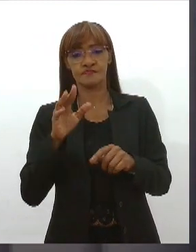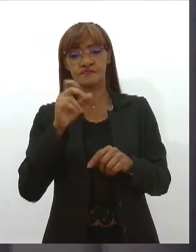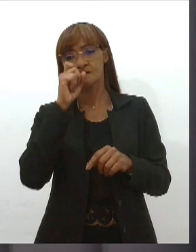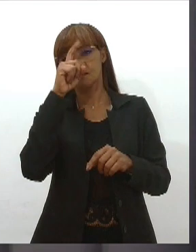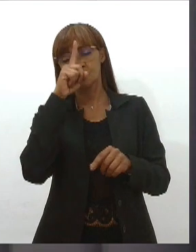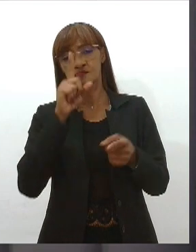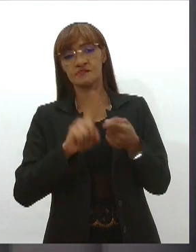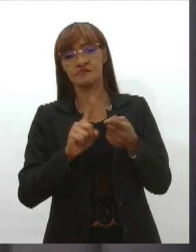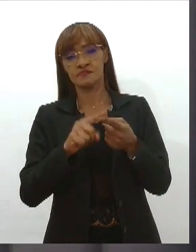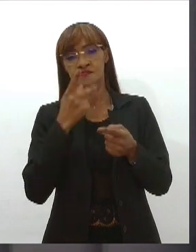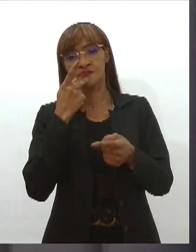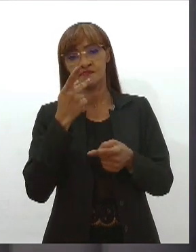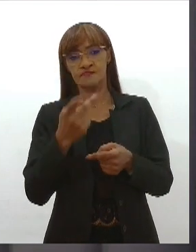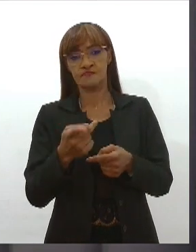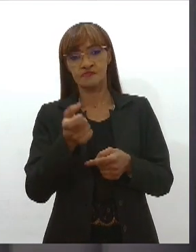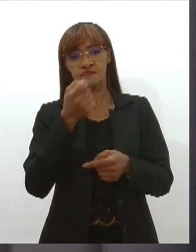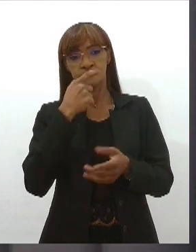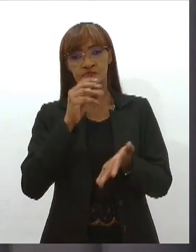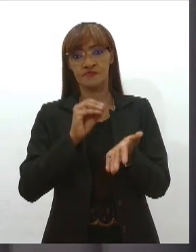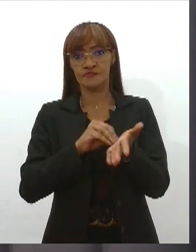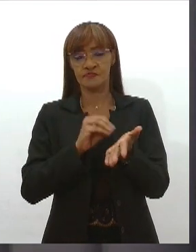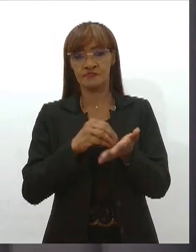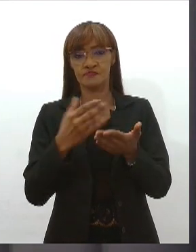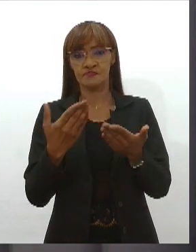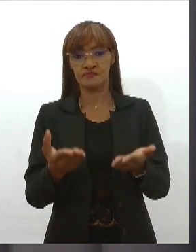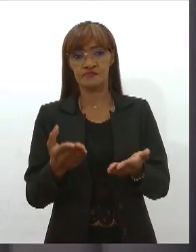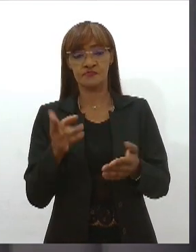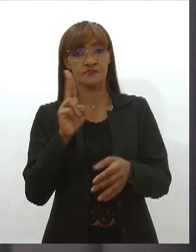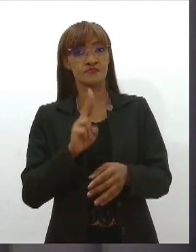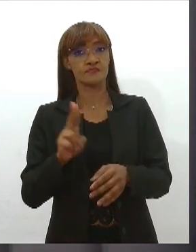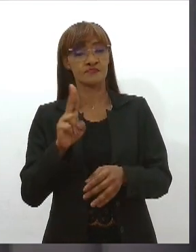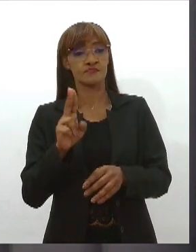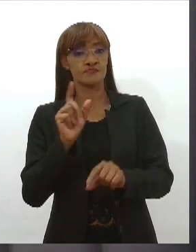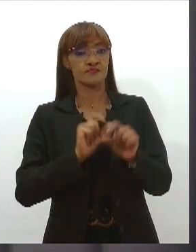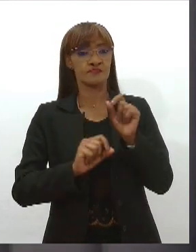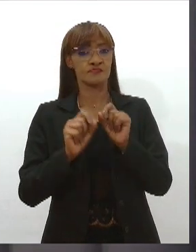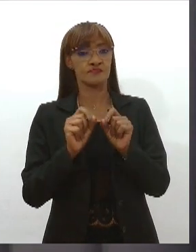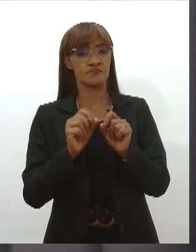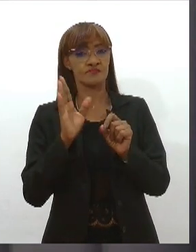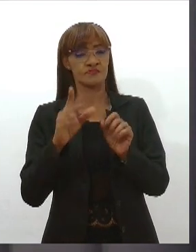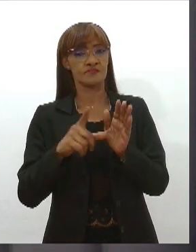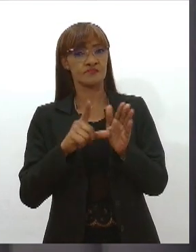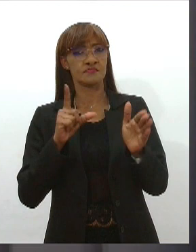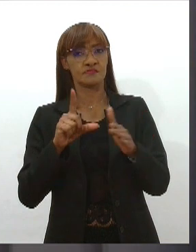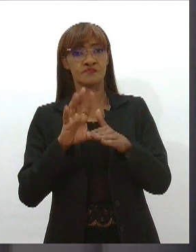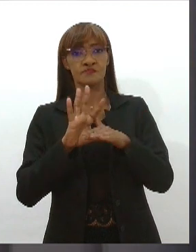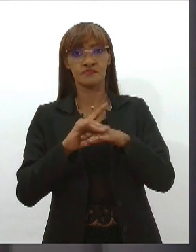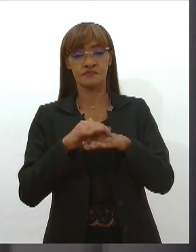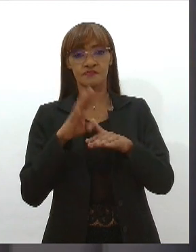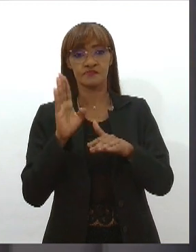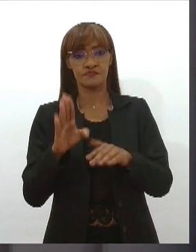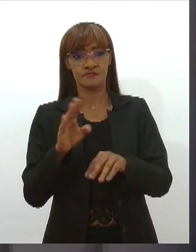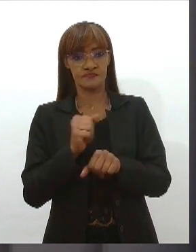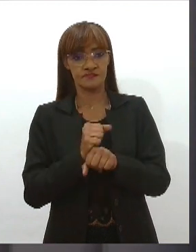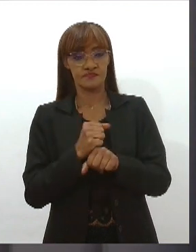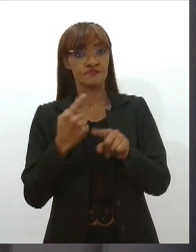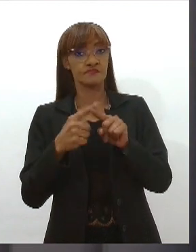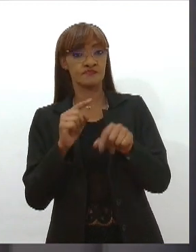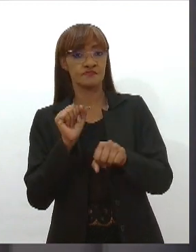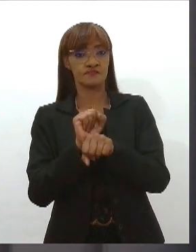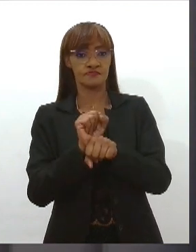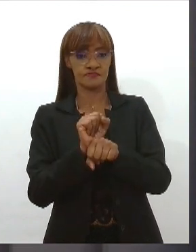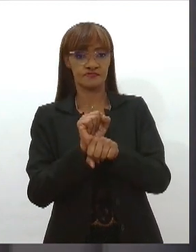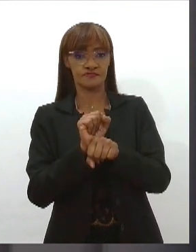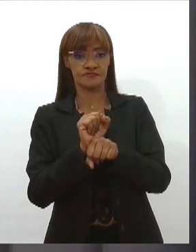de um medicamento utilizado no tratamento de um tipo de doença rara, porque o fabricante interrompeu o fornecimento. O deputado